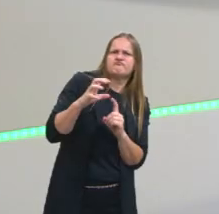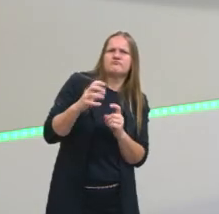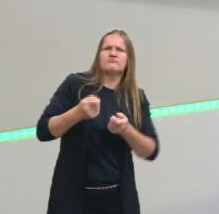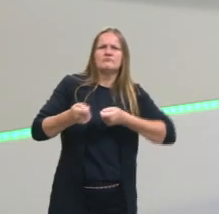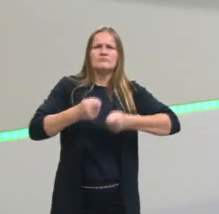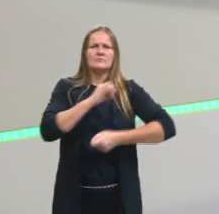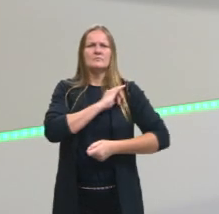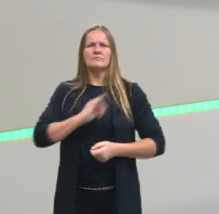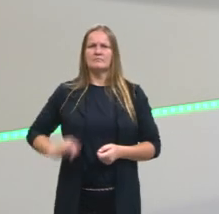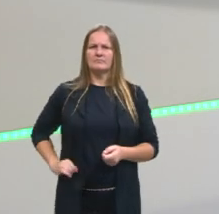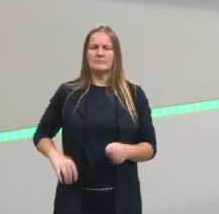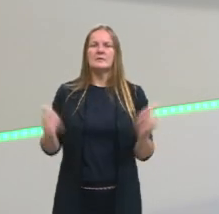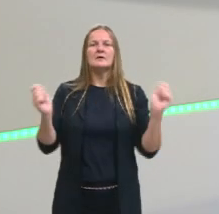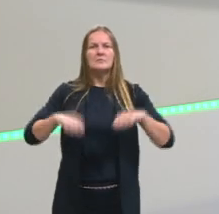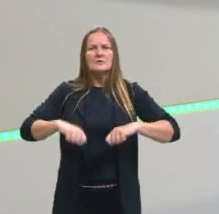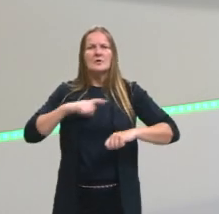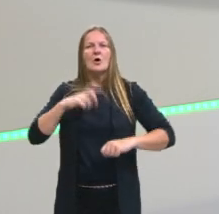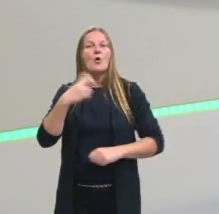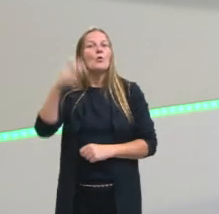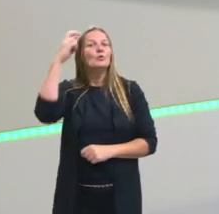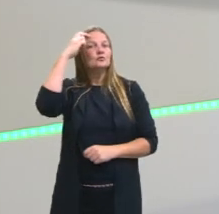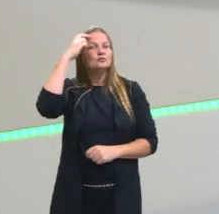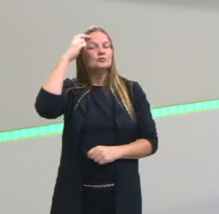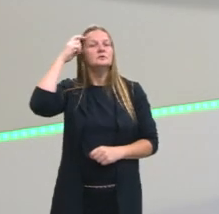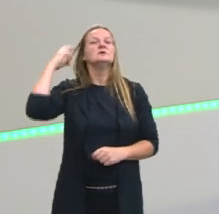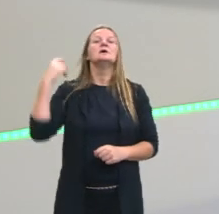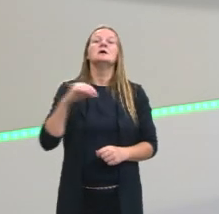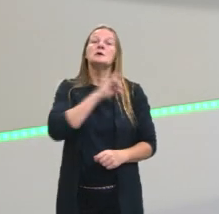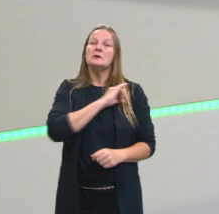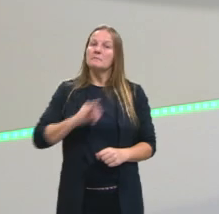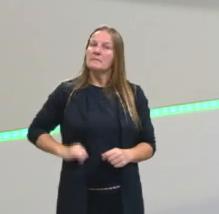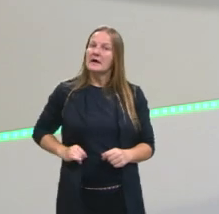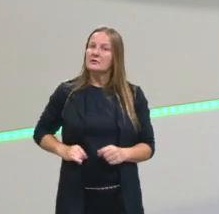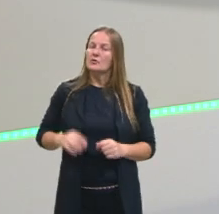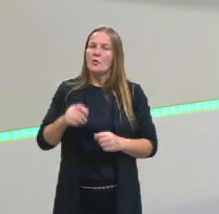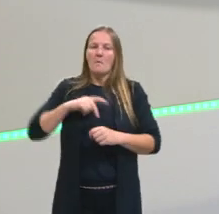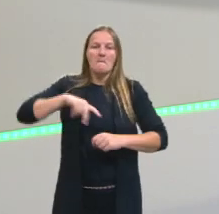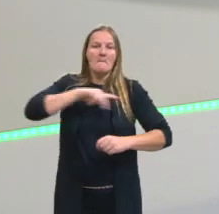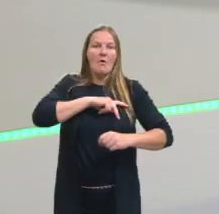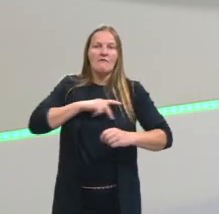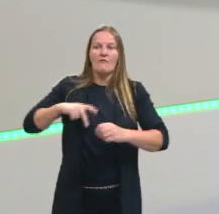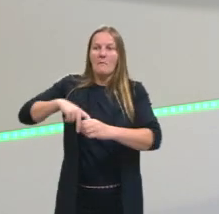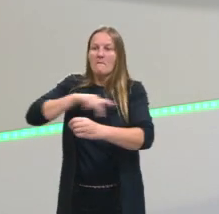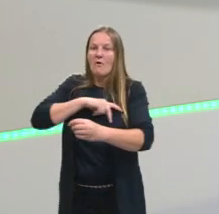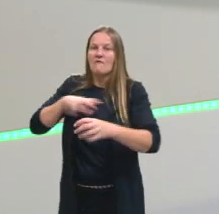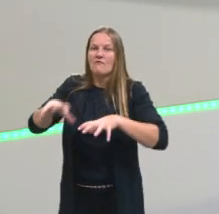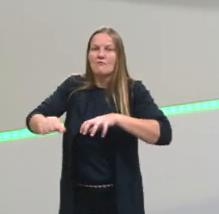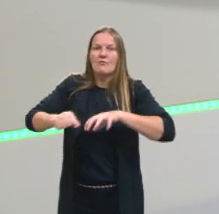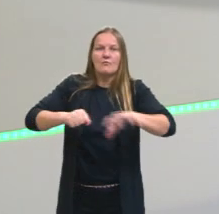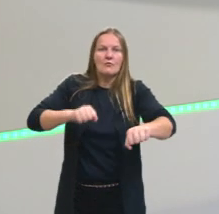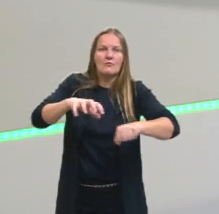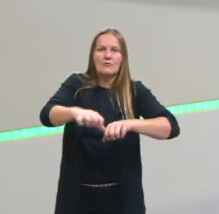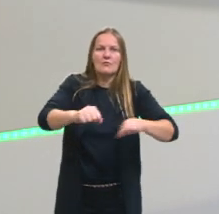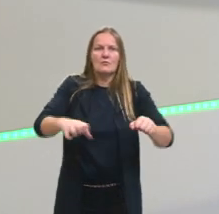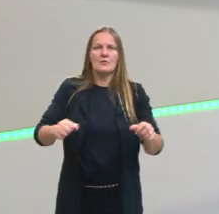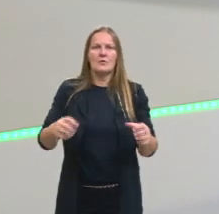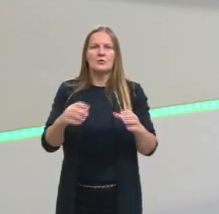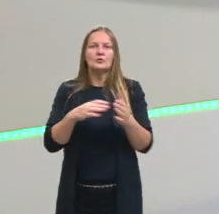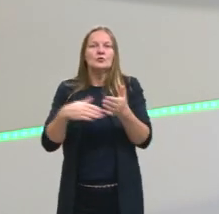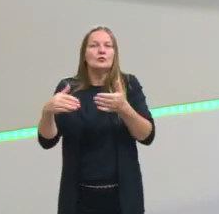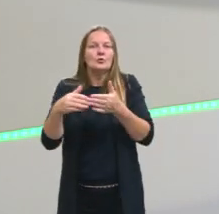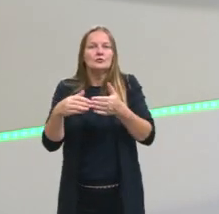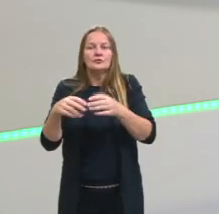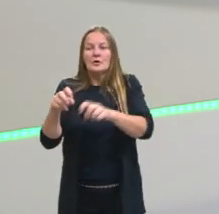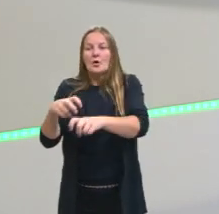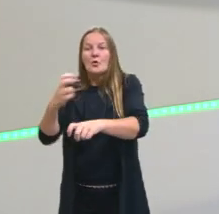ela também pode se dar pela cultura e o império dominando outros povos então ele tá colocando povos e